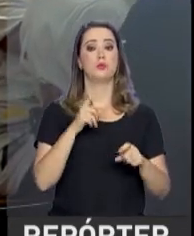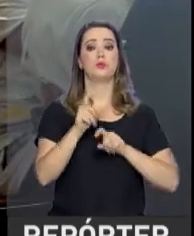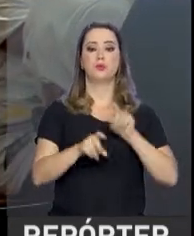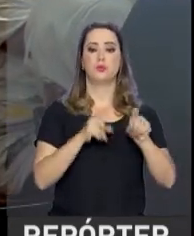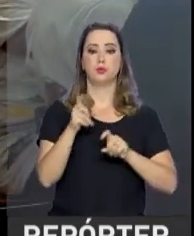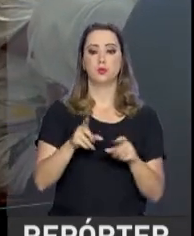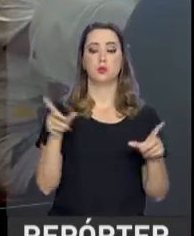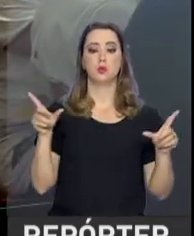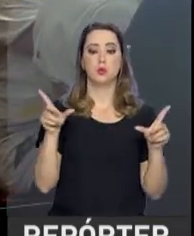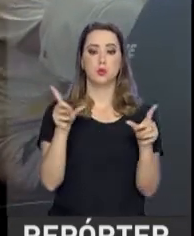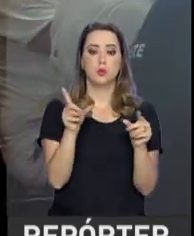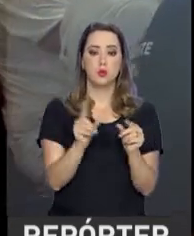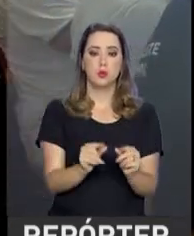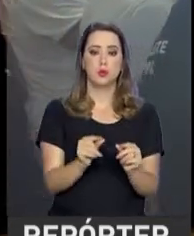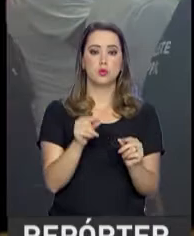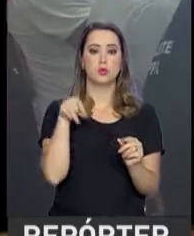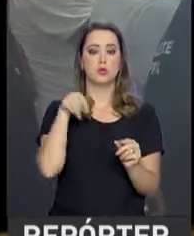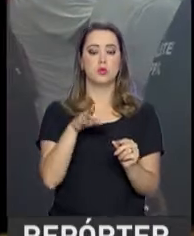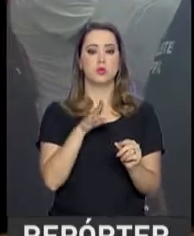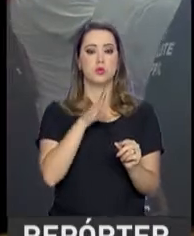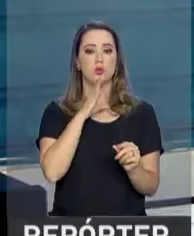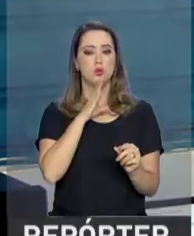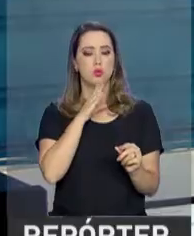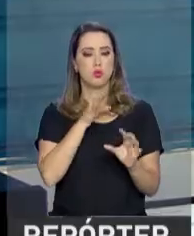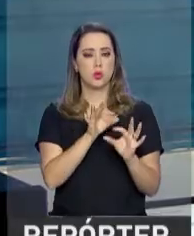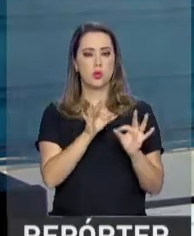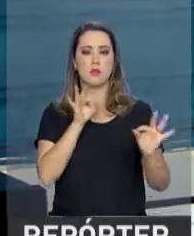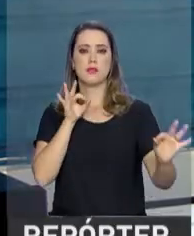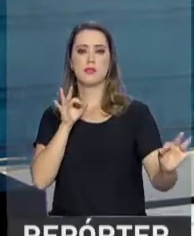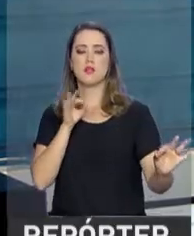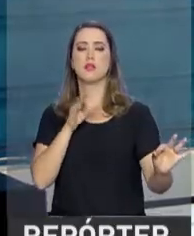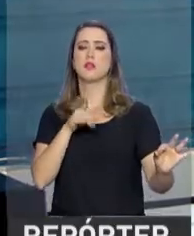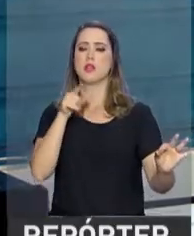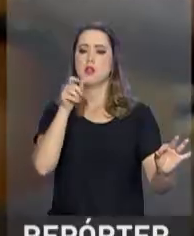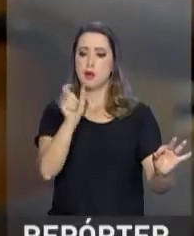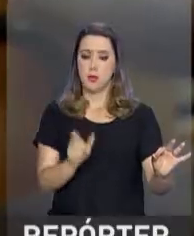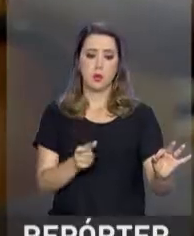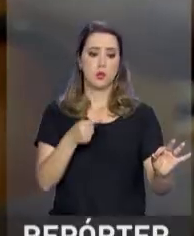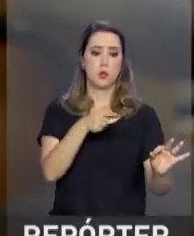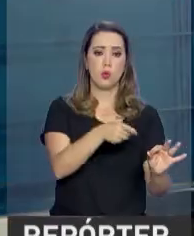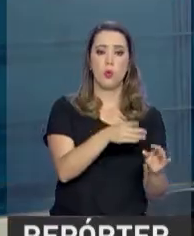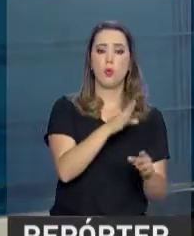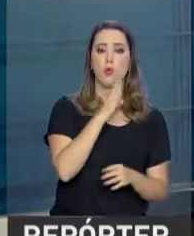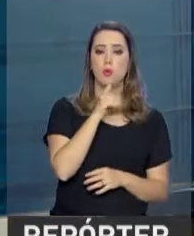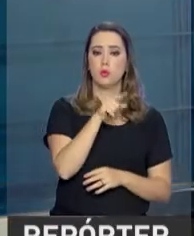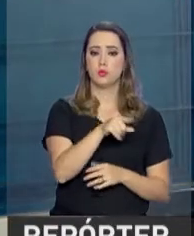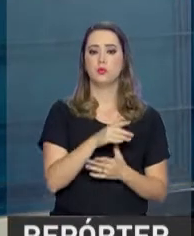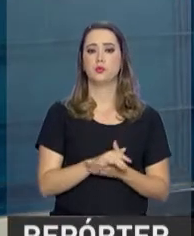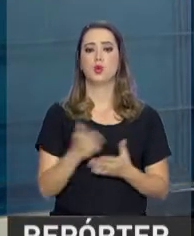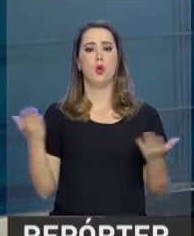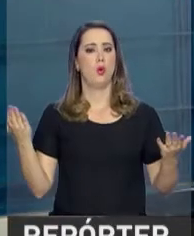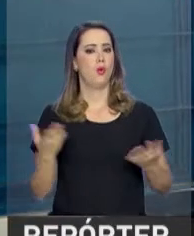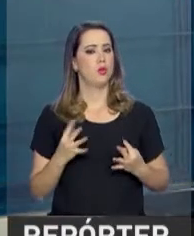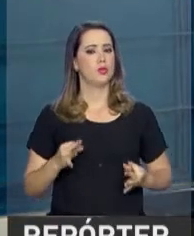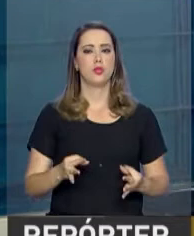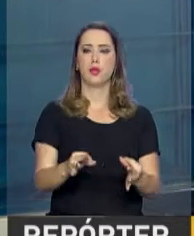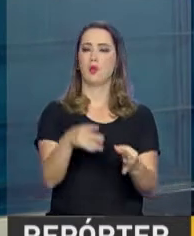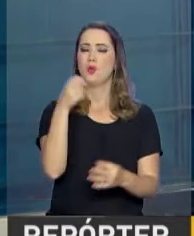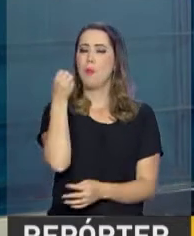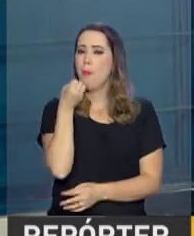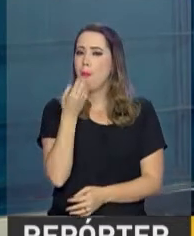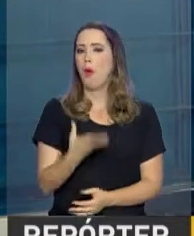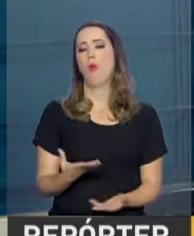acaba diminuindo a ponte entre o aluno eo conhecimento e o professor deles concorda a tecnologia é muito útil